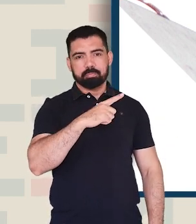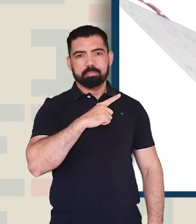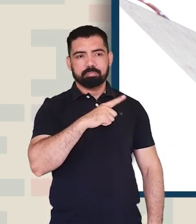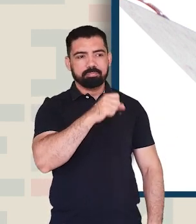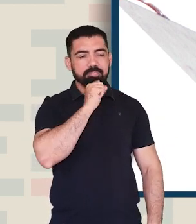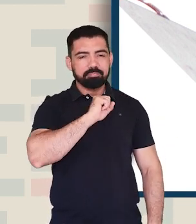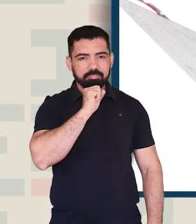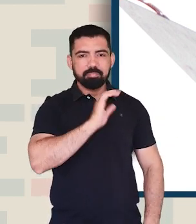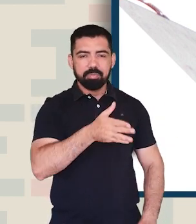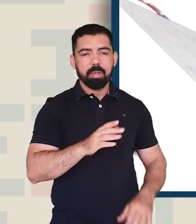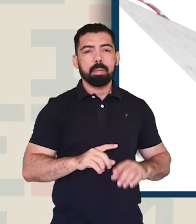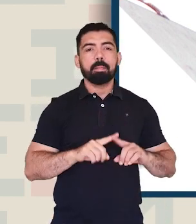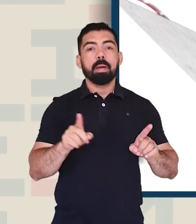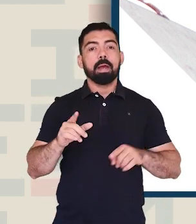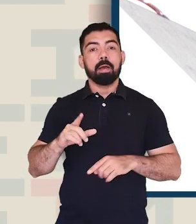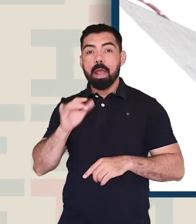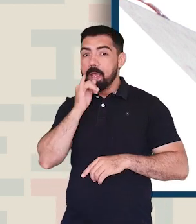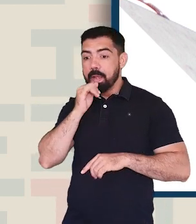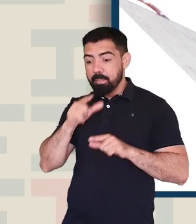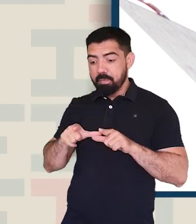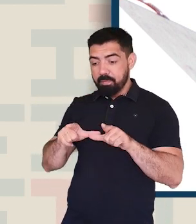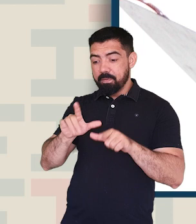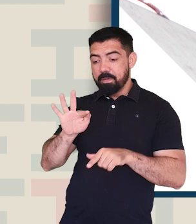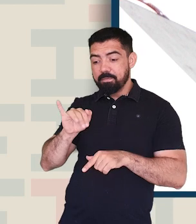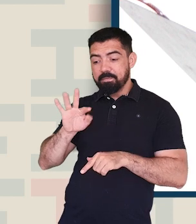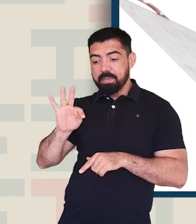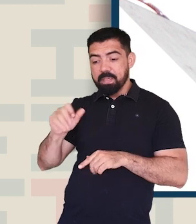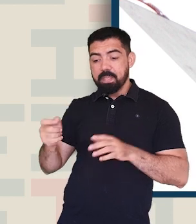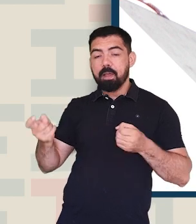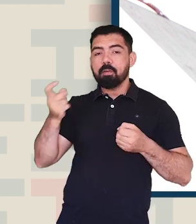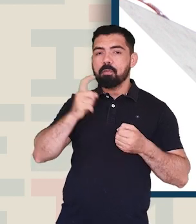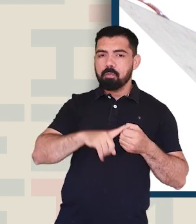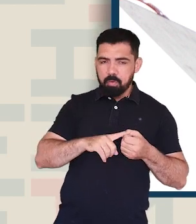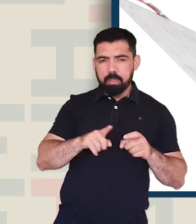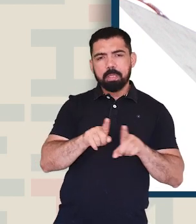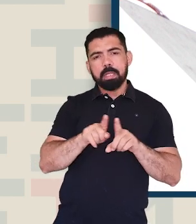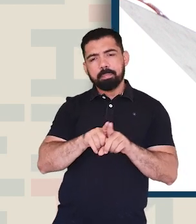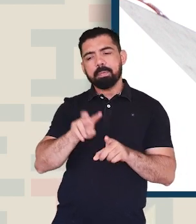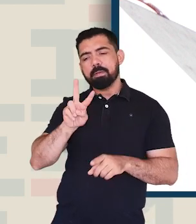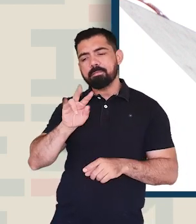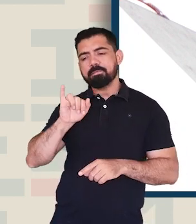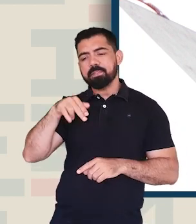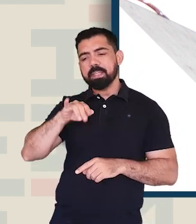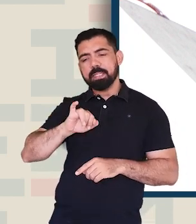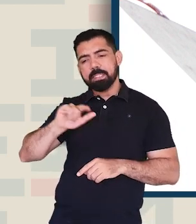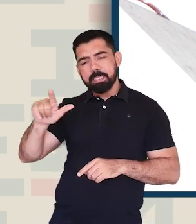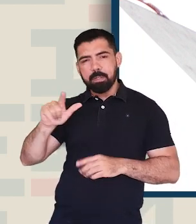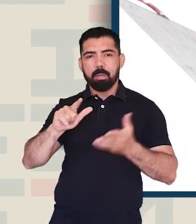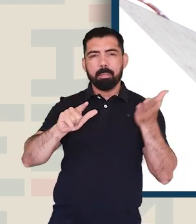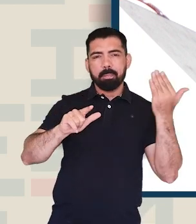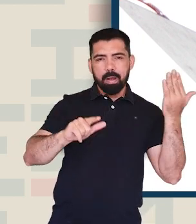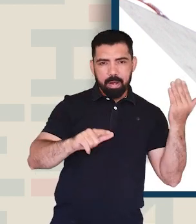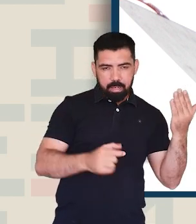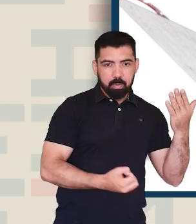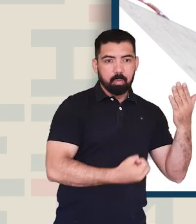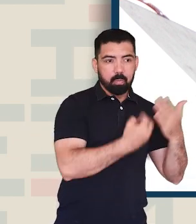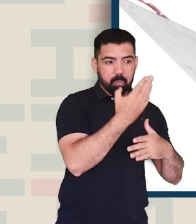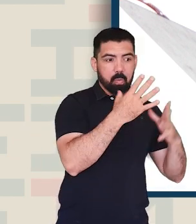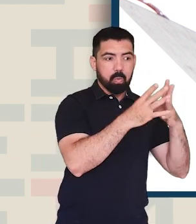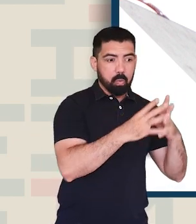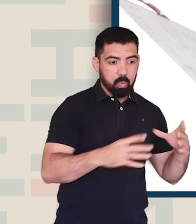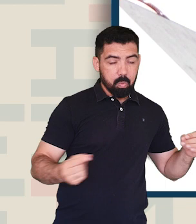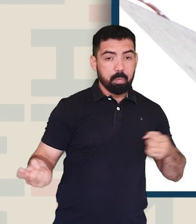cassete, que hoje está tendo uma volta, mas mais para os puristas, o vinil, que começou no final do século